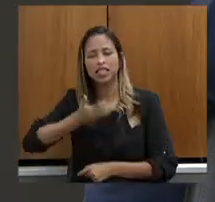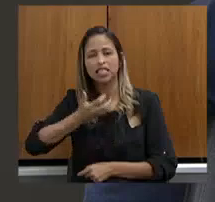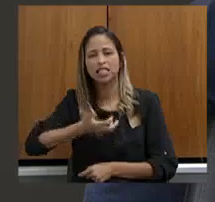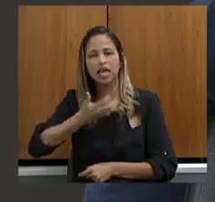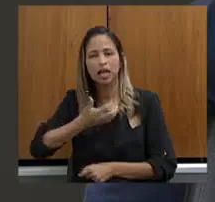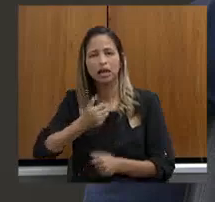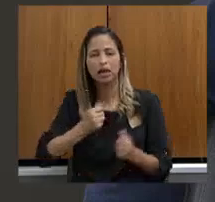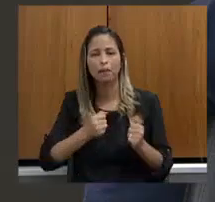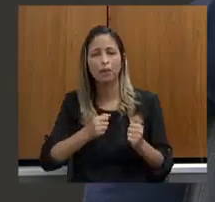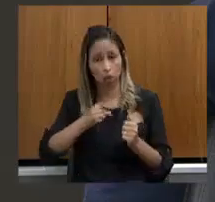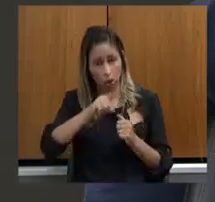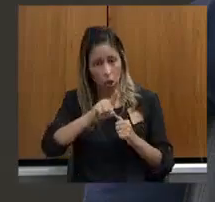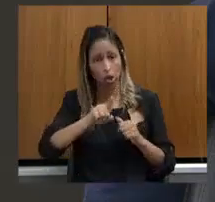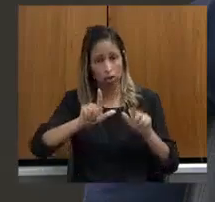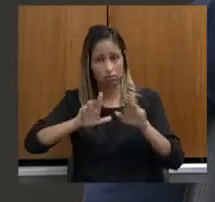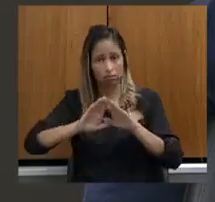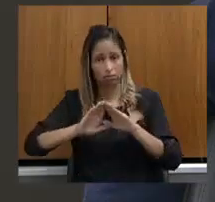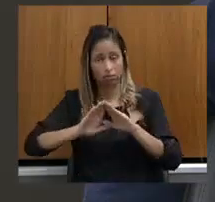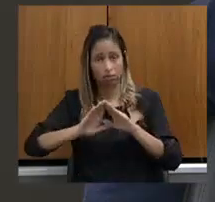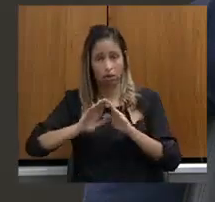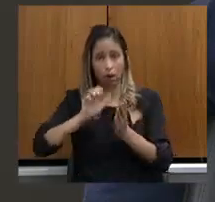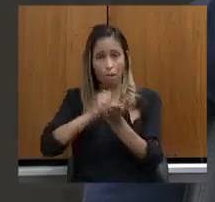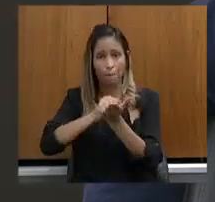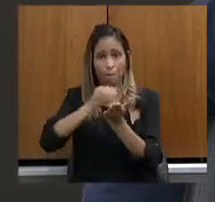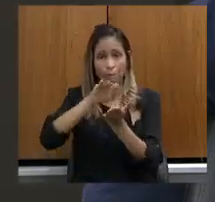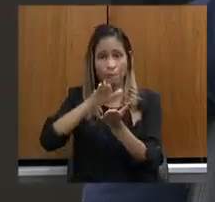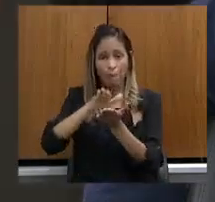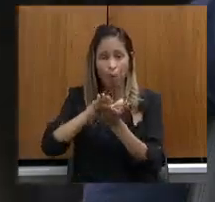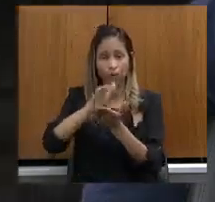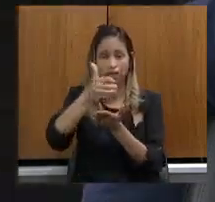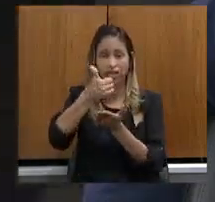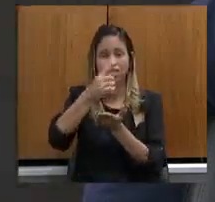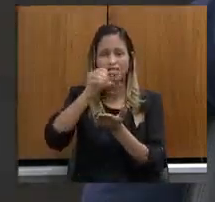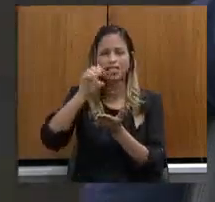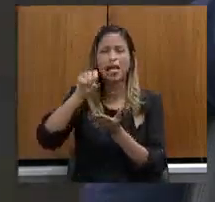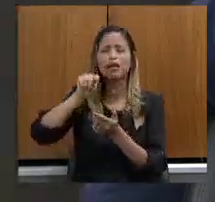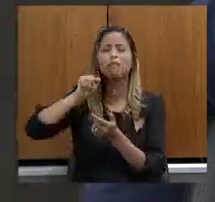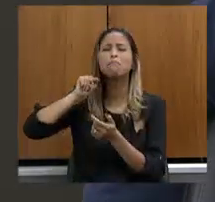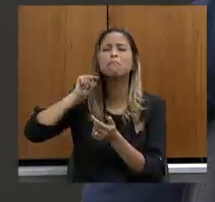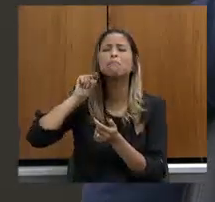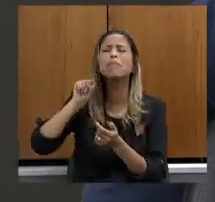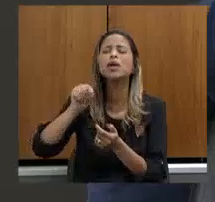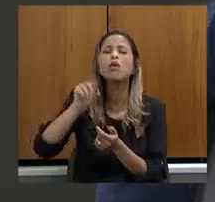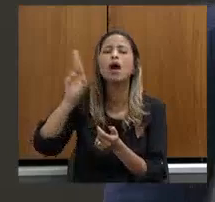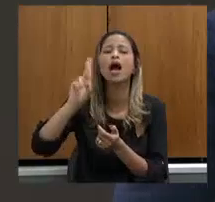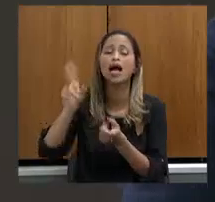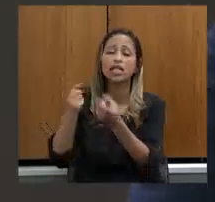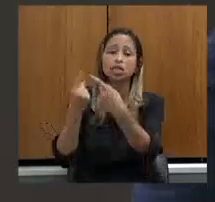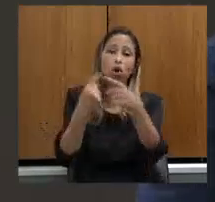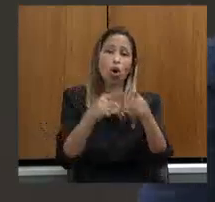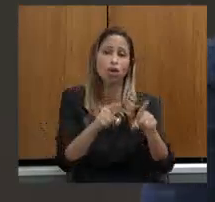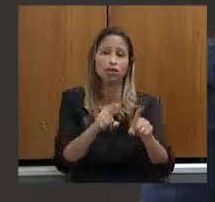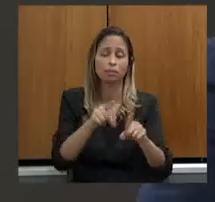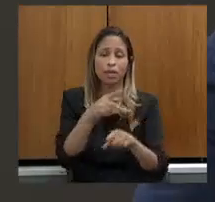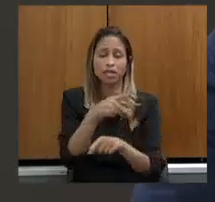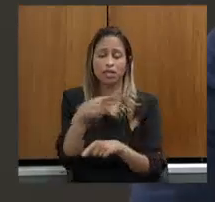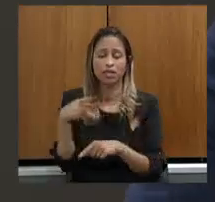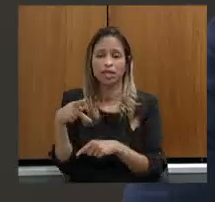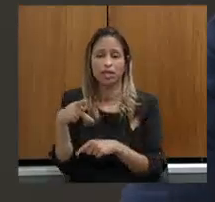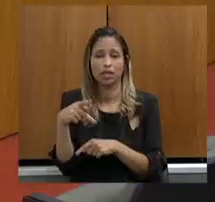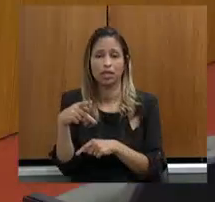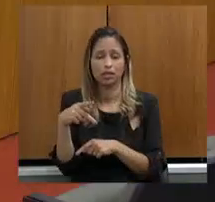estávamos na no plenário multa 100 mil reais se eu não me engano lembra Rodrigues quanto o presidente da Assembleia Legislativa